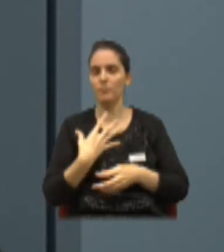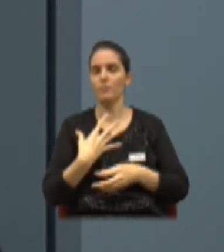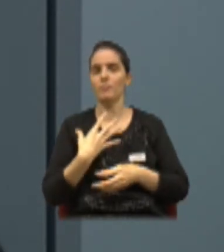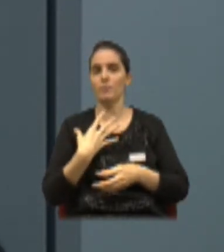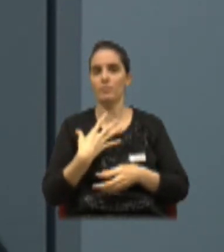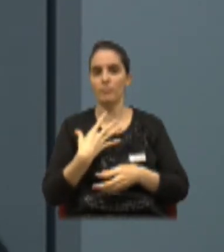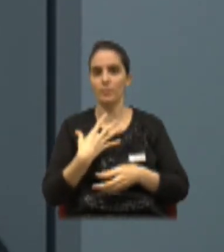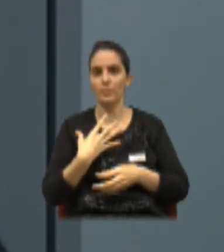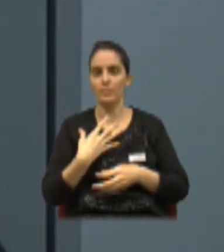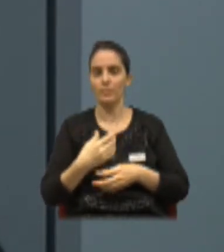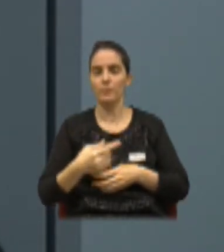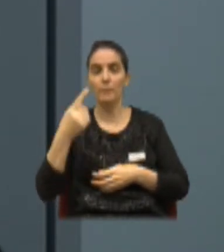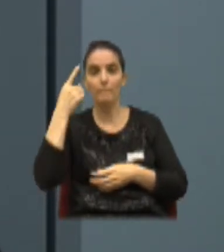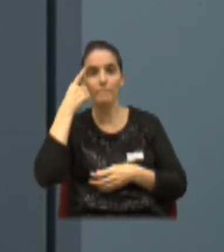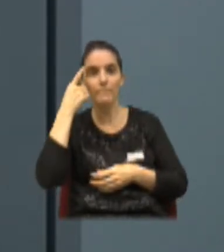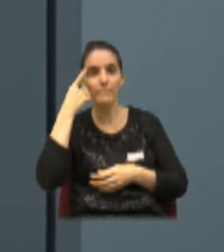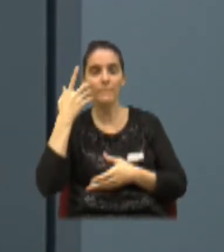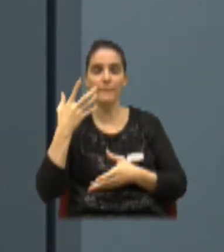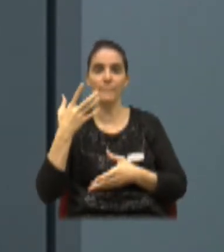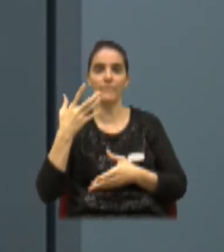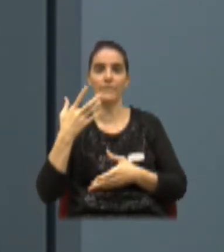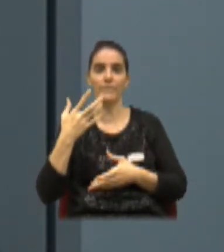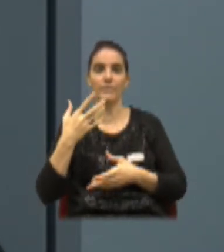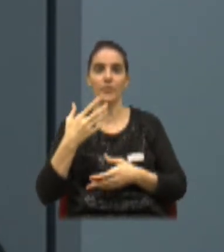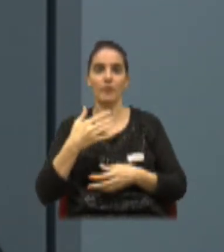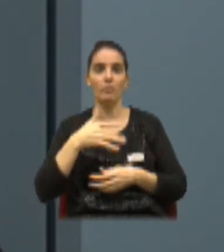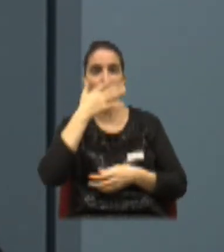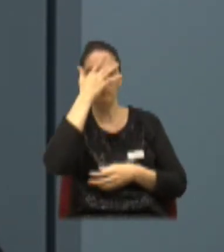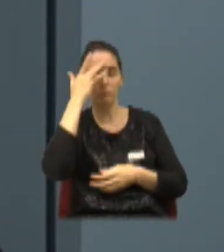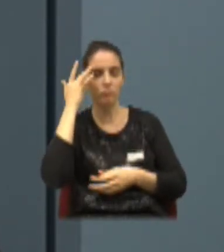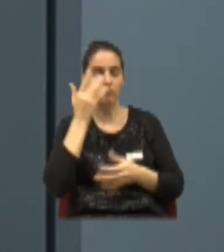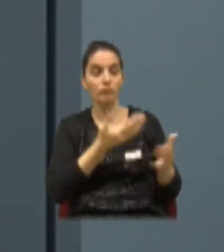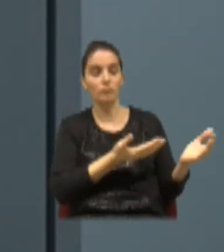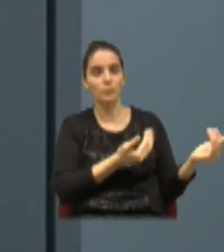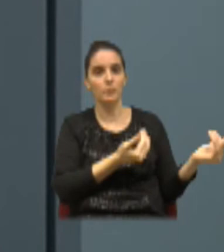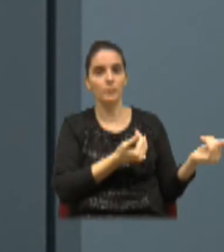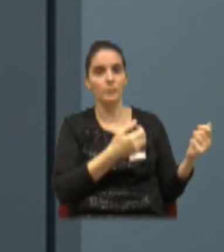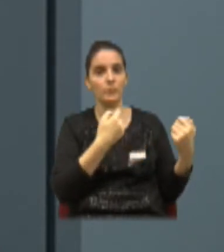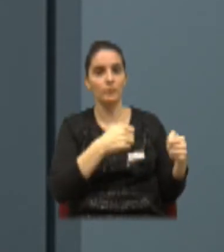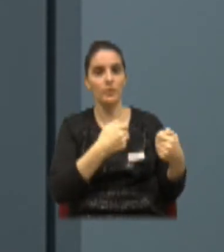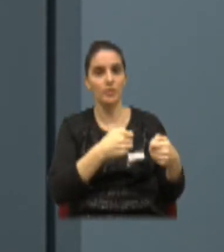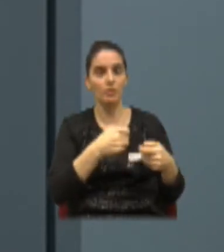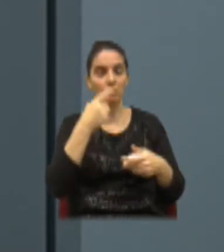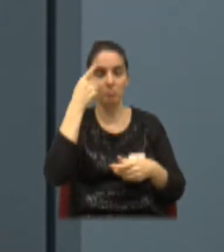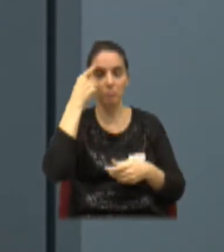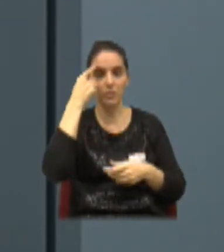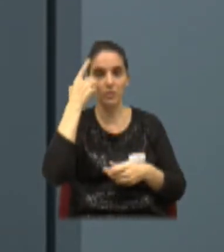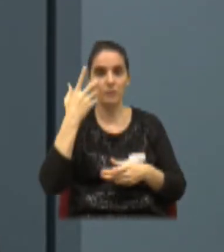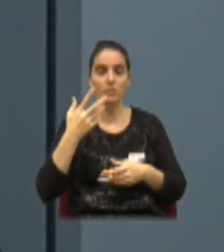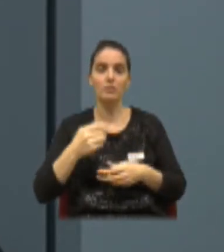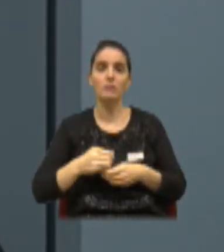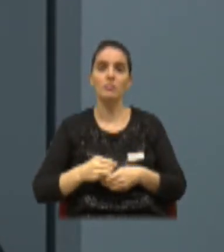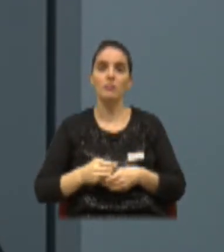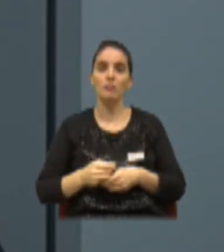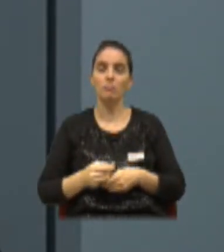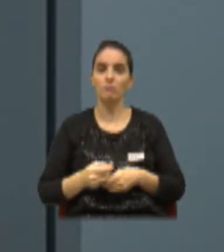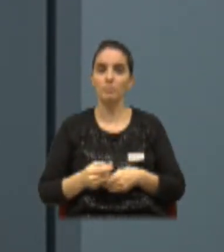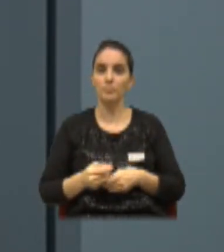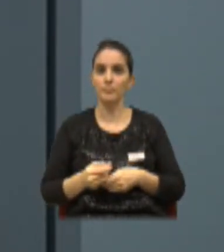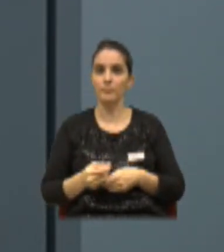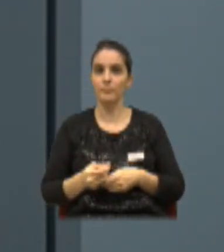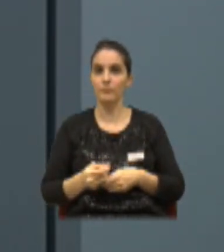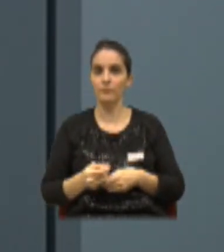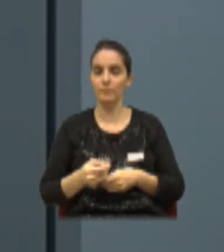com esse perfil de paciente, o paciente jovem, a importância dele começar a aumentar a ingestão